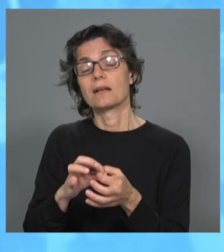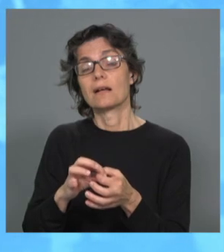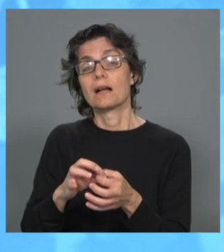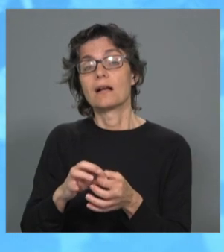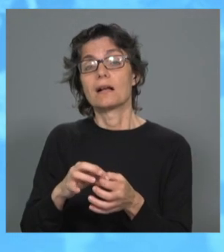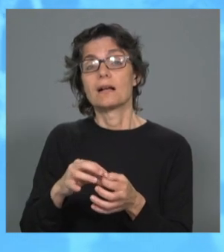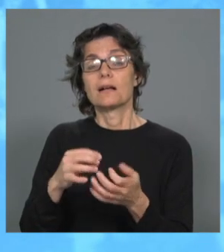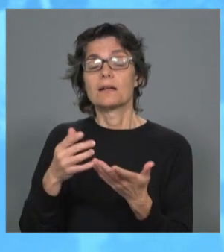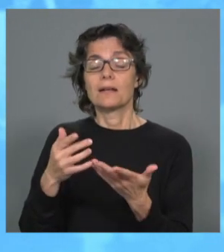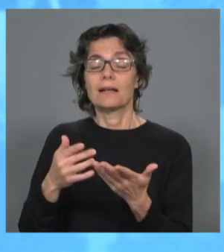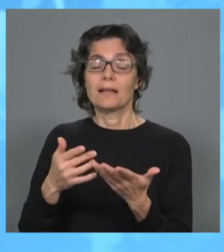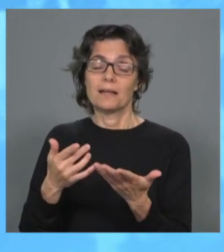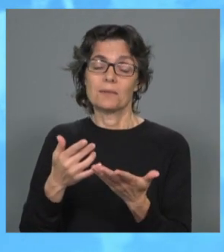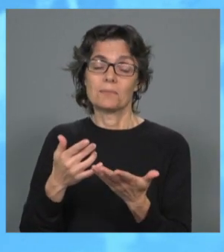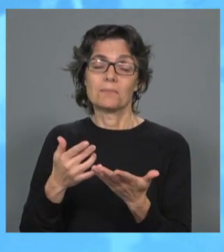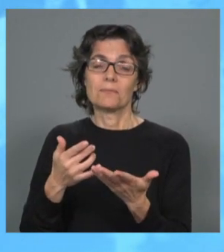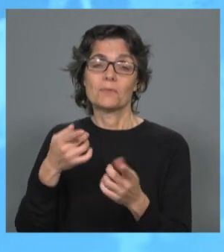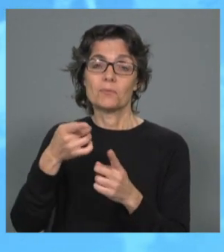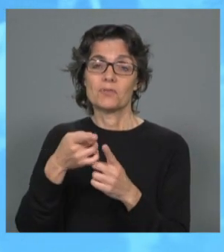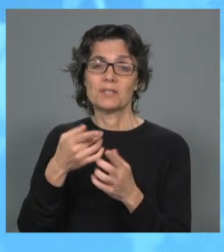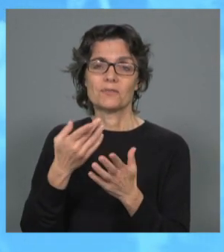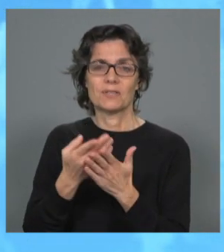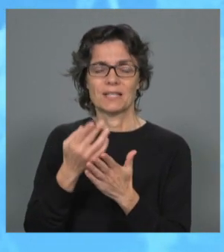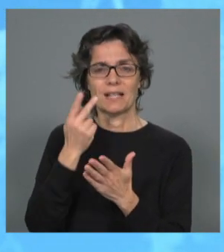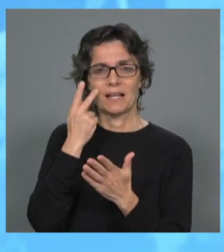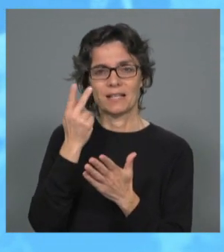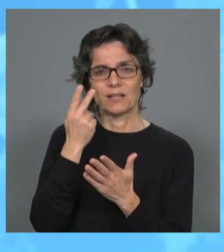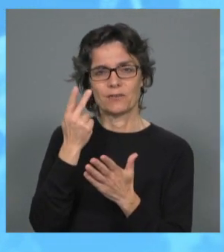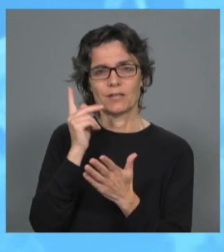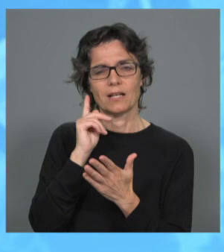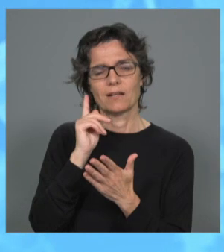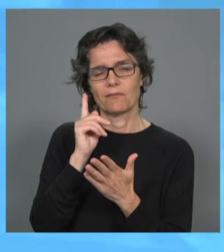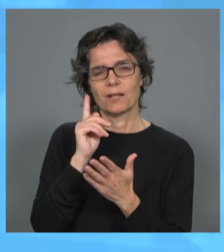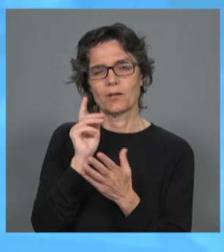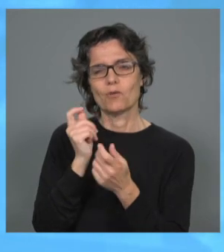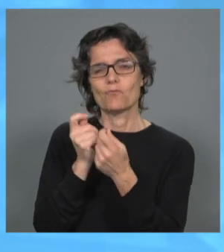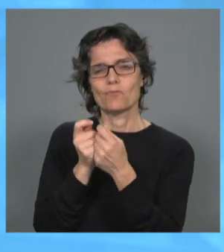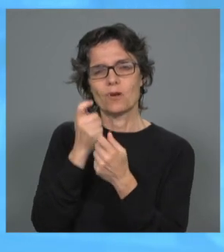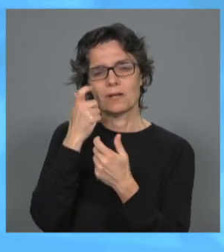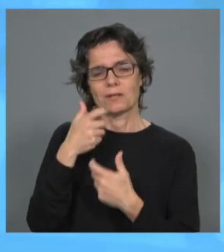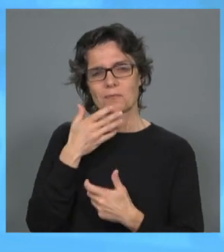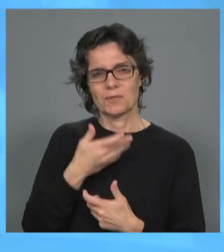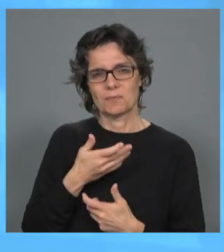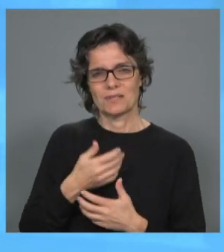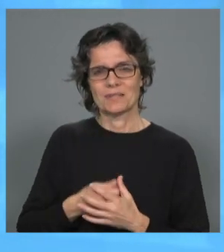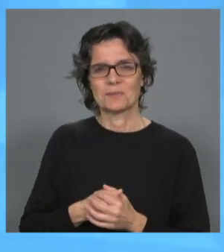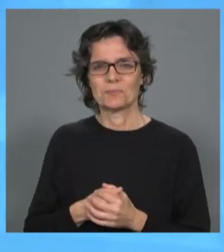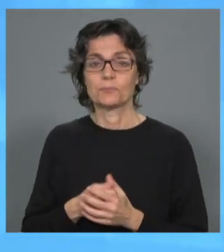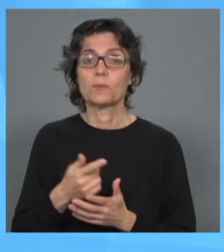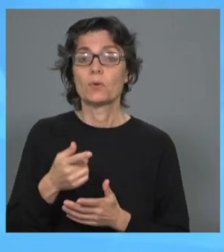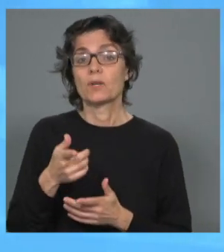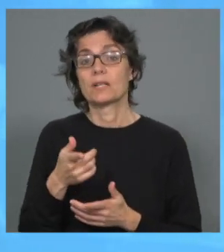que deve ter na experiência humana. Dando continuidade a essa grande